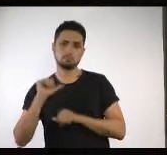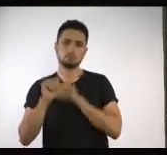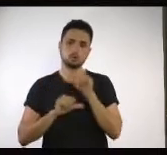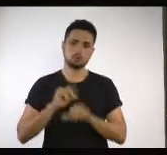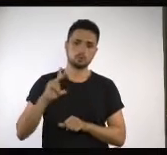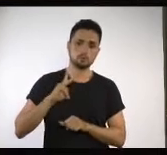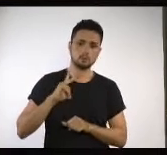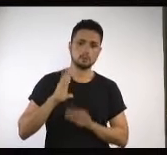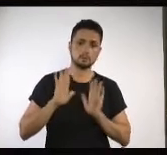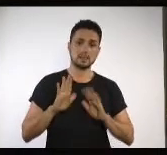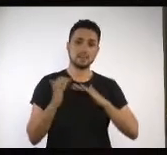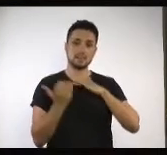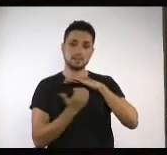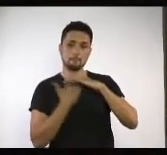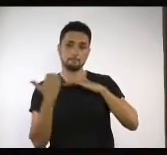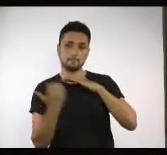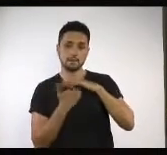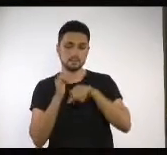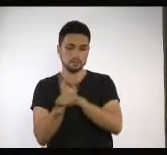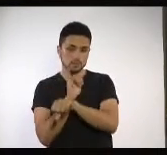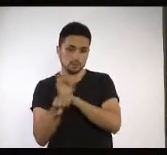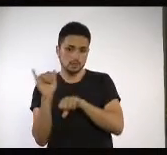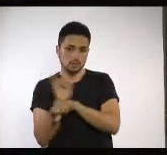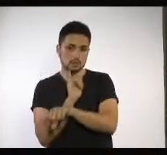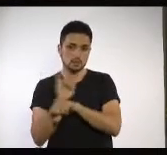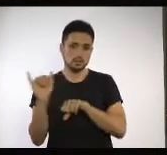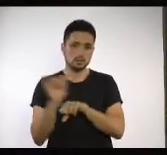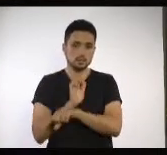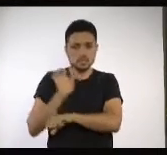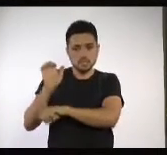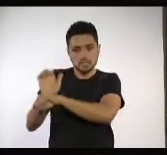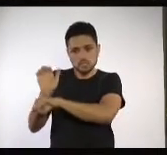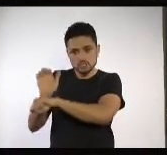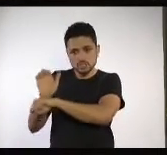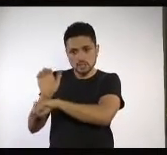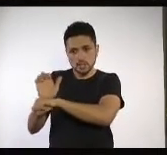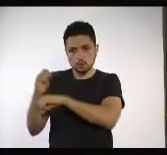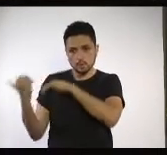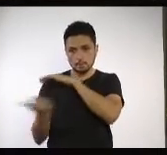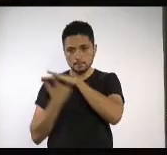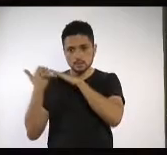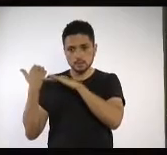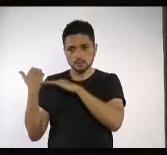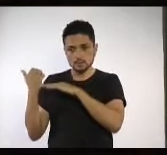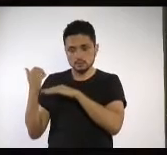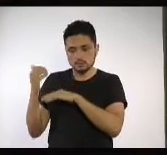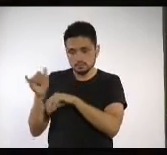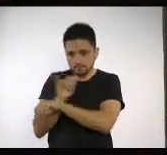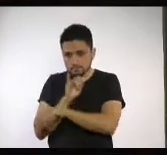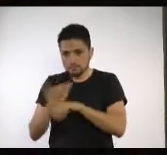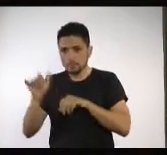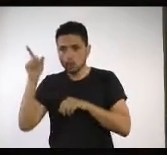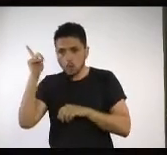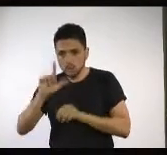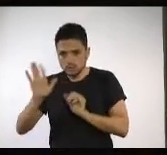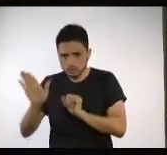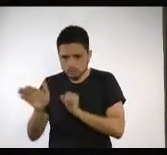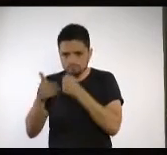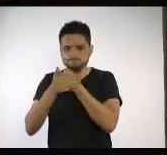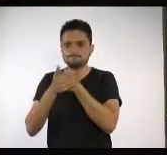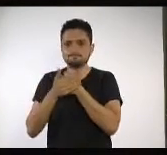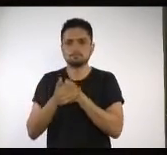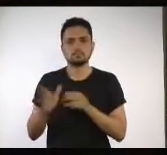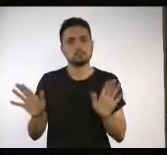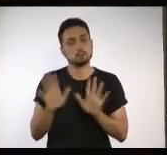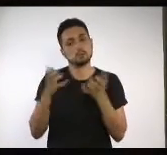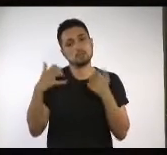empresas estratégicas, né, as estatais estratégicas foram preservadas. Não vou nem aqui avaliar como foram